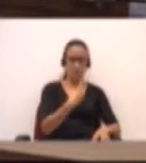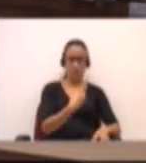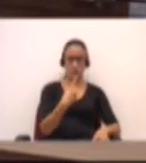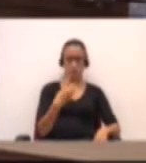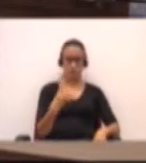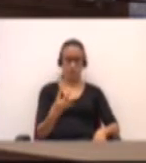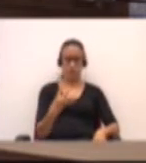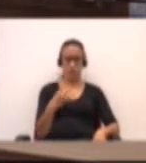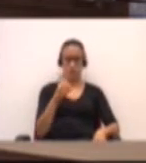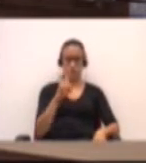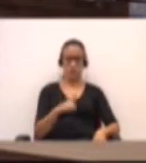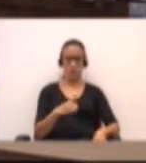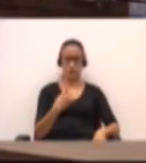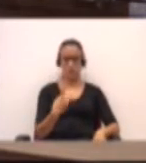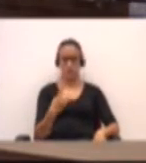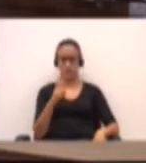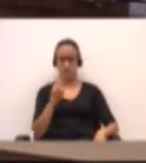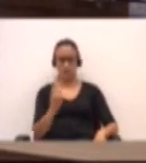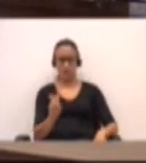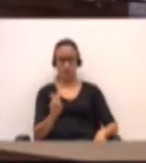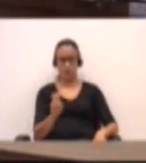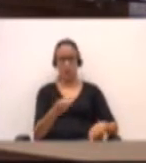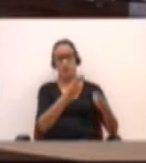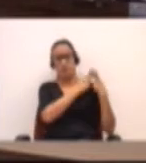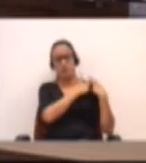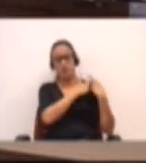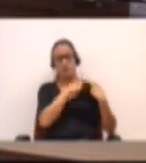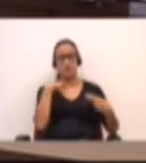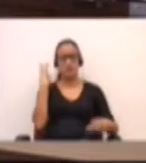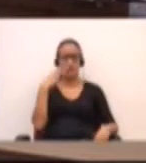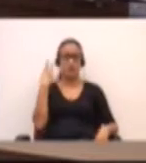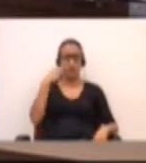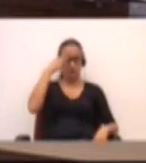14/2015. Autor, vereador Wilson Nunes Cerqueira.